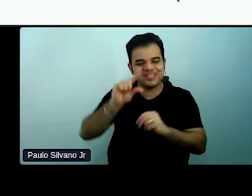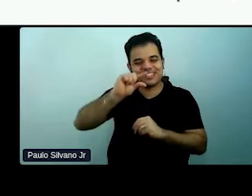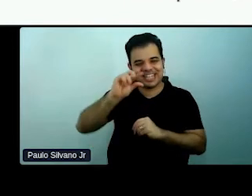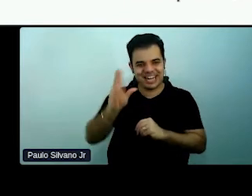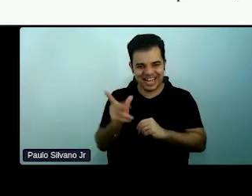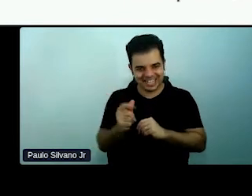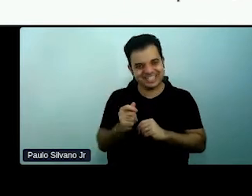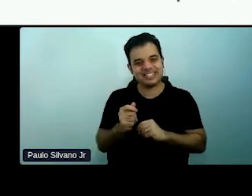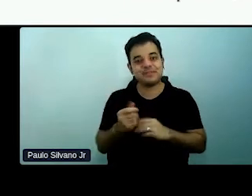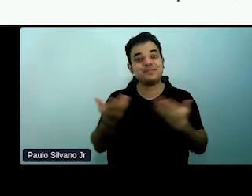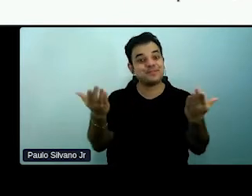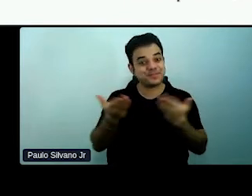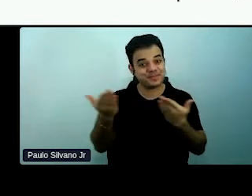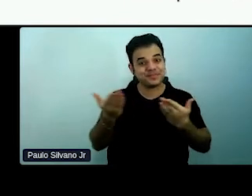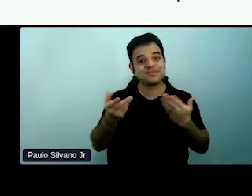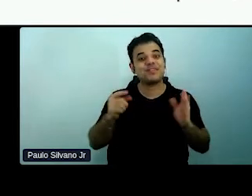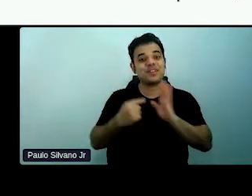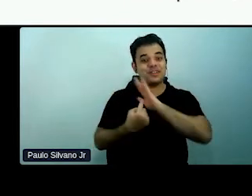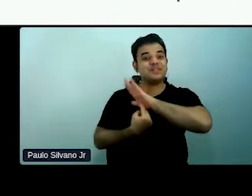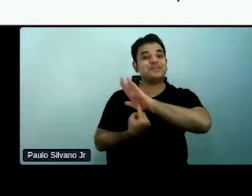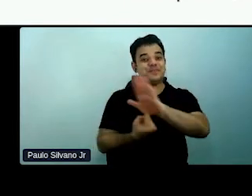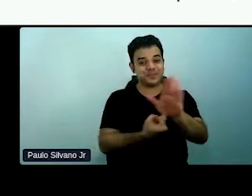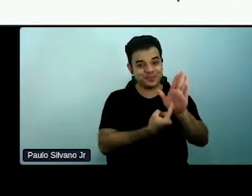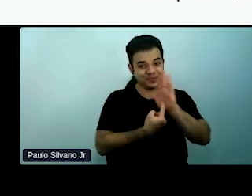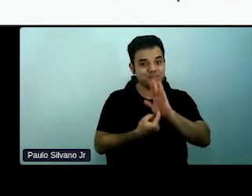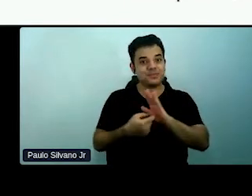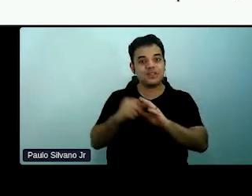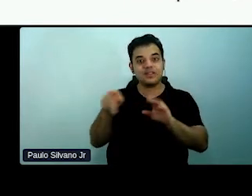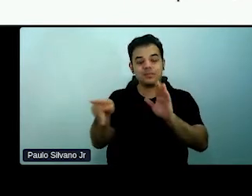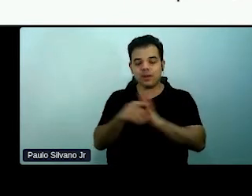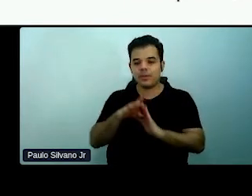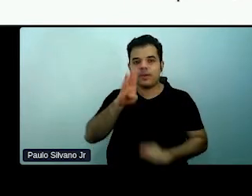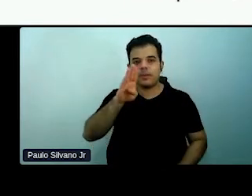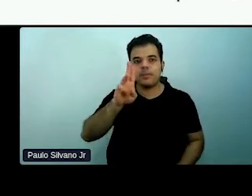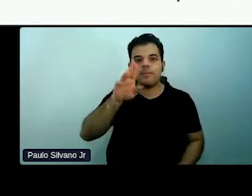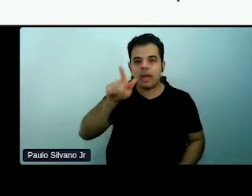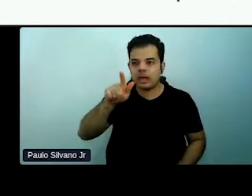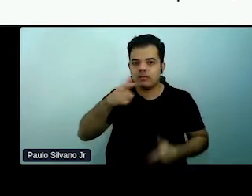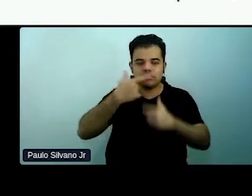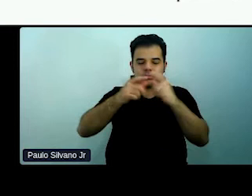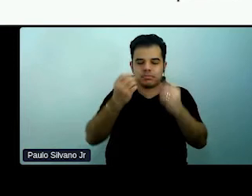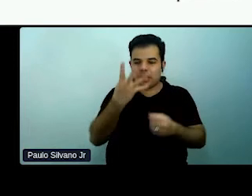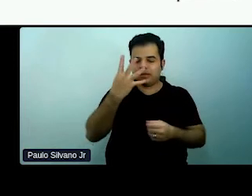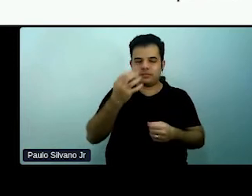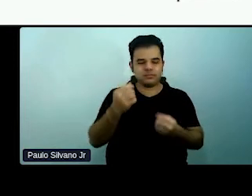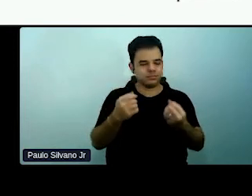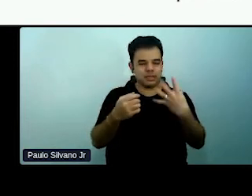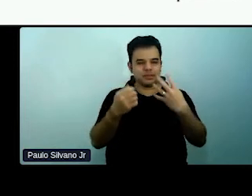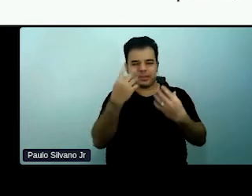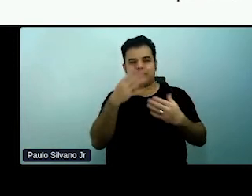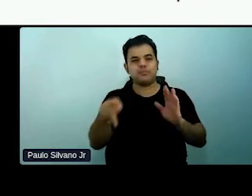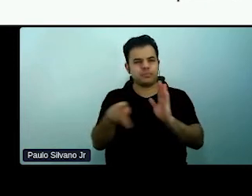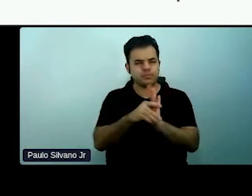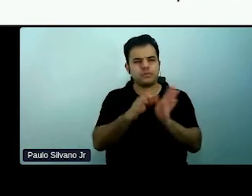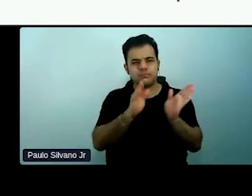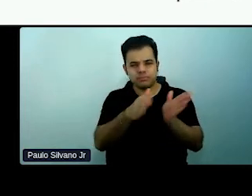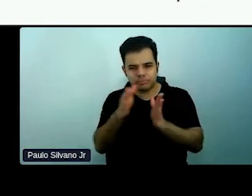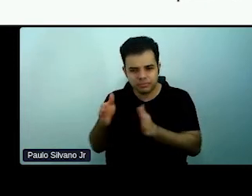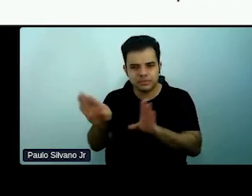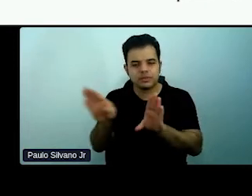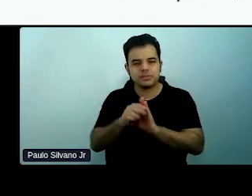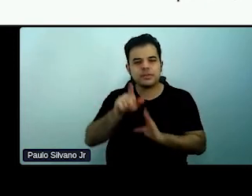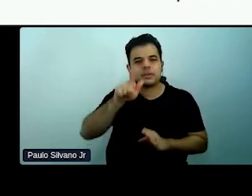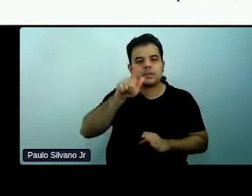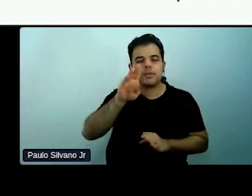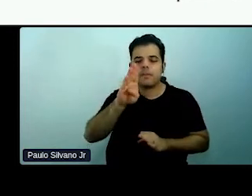Boa. E agora a gente vai mostrar um pouco dos bugs, né? A gente falou aí um pouquinho de processos, de cultura, mas a gente quer mostrar um